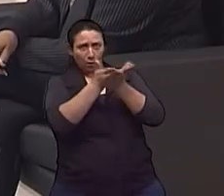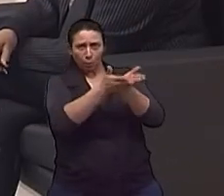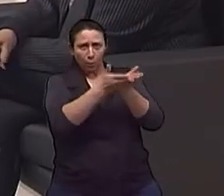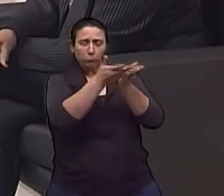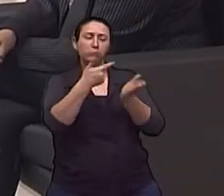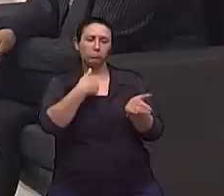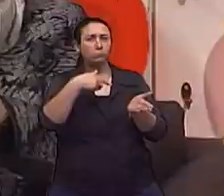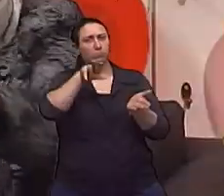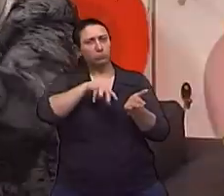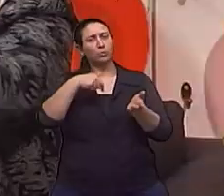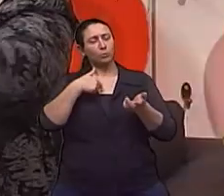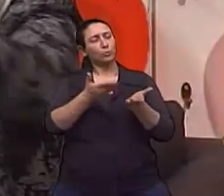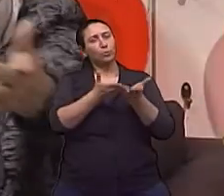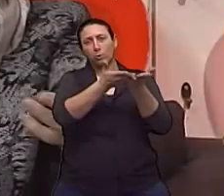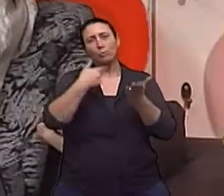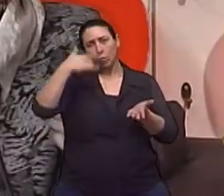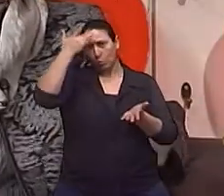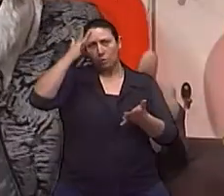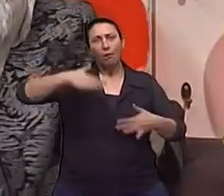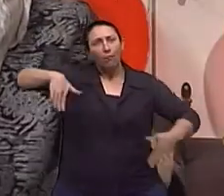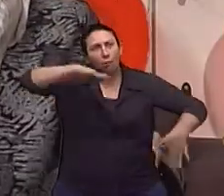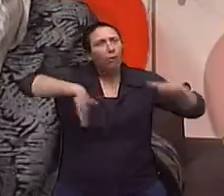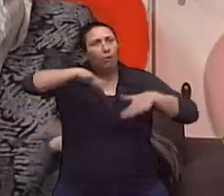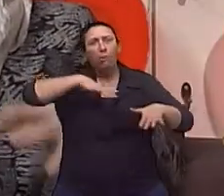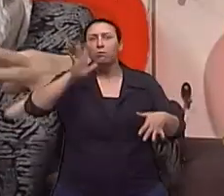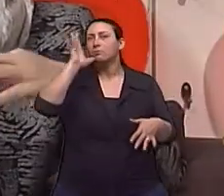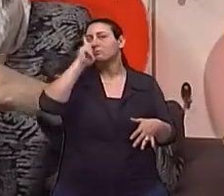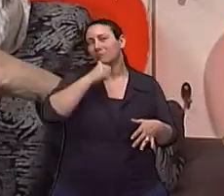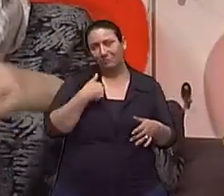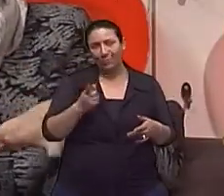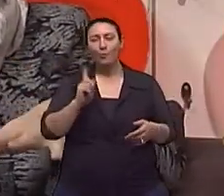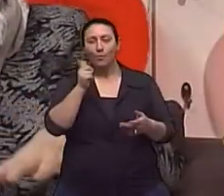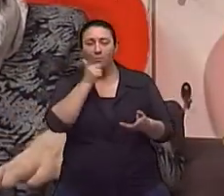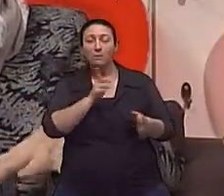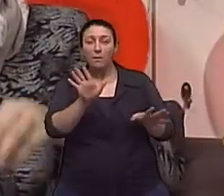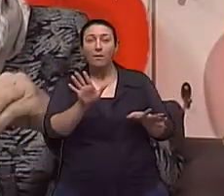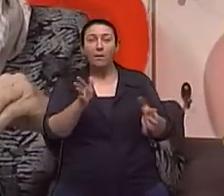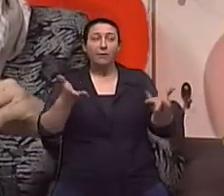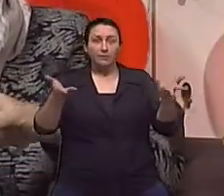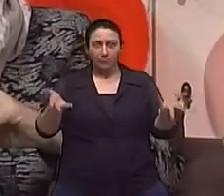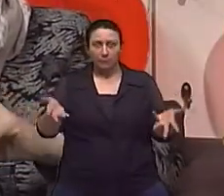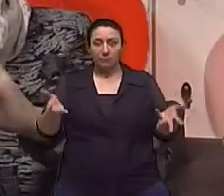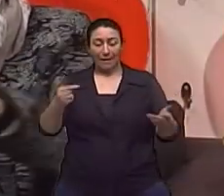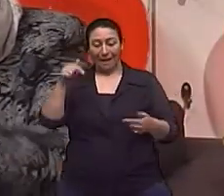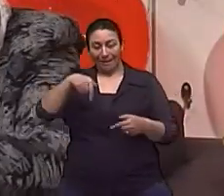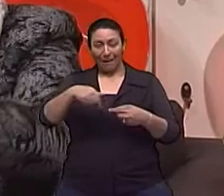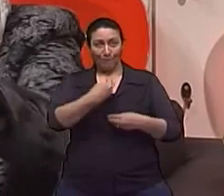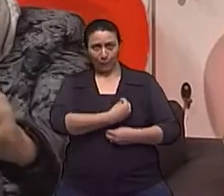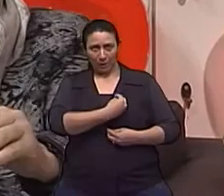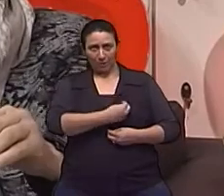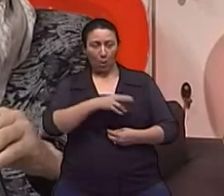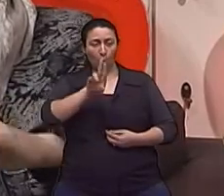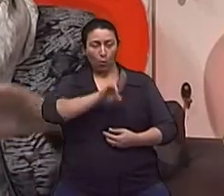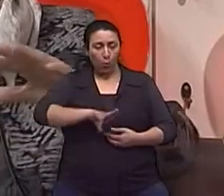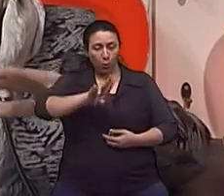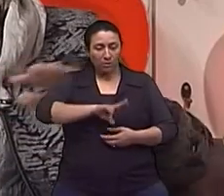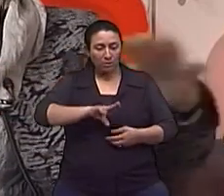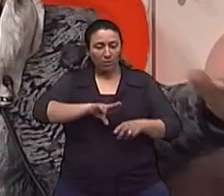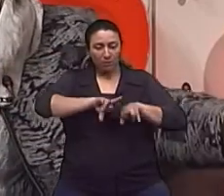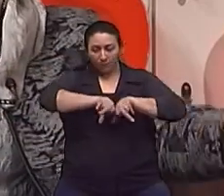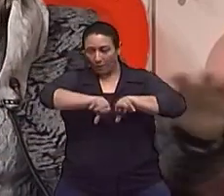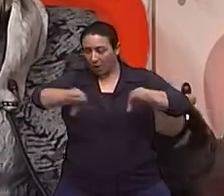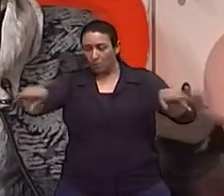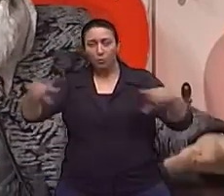eu uso um barco porque eu não vou usar a tanto tempo então assim como uma pessoa aqui nessa vida ela usa vários veículos